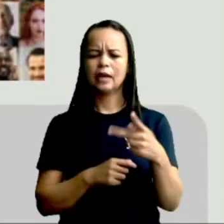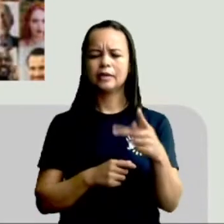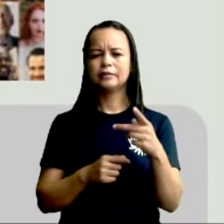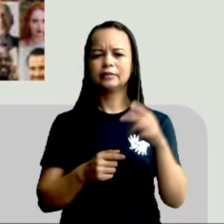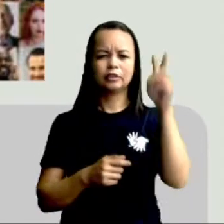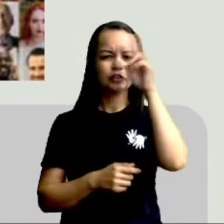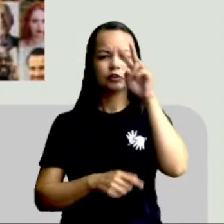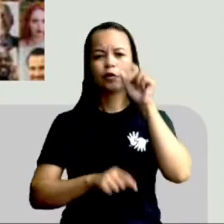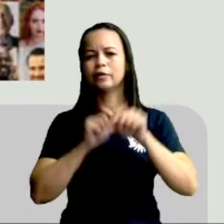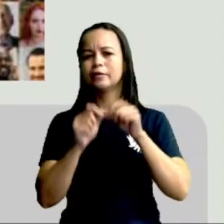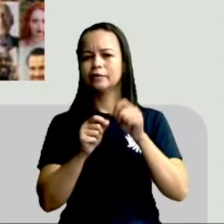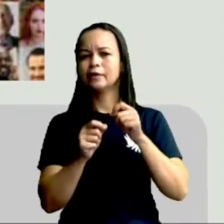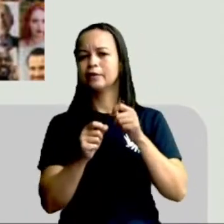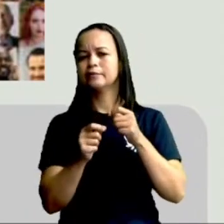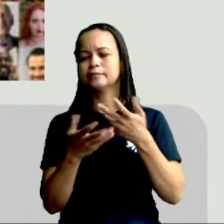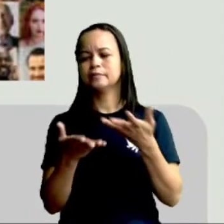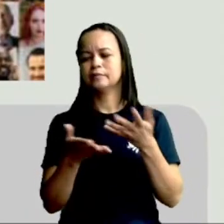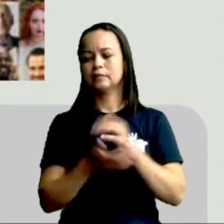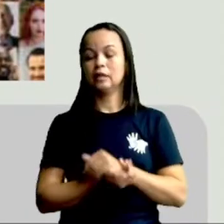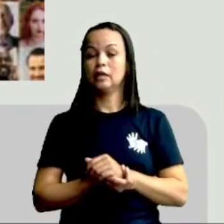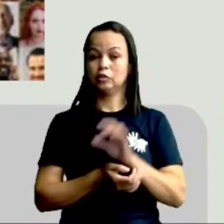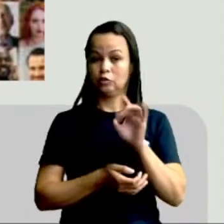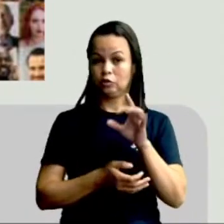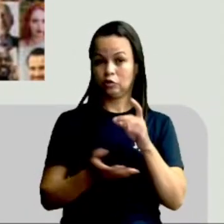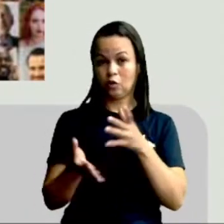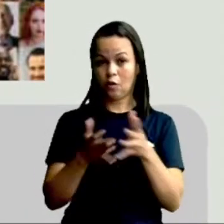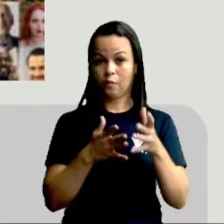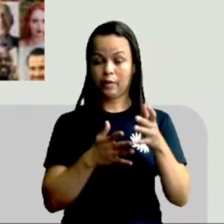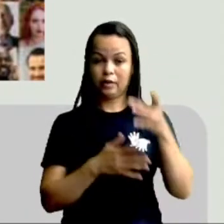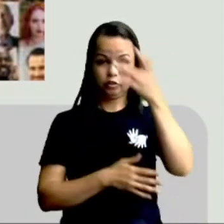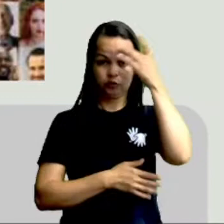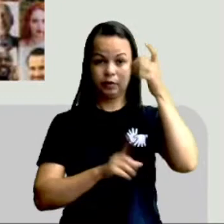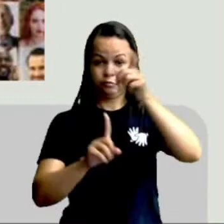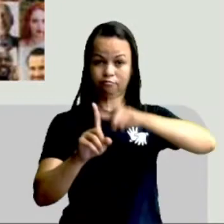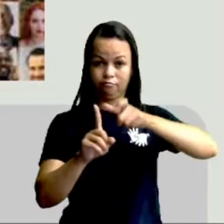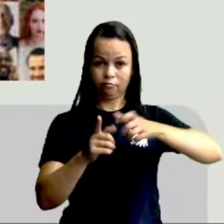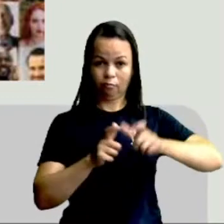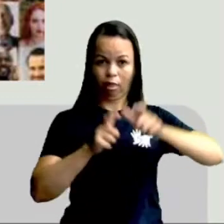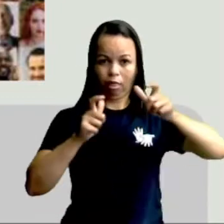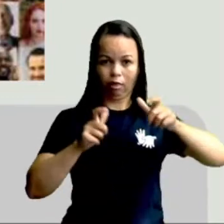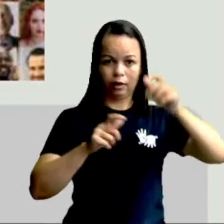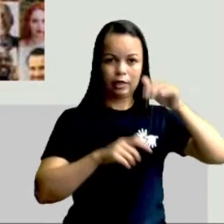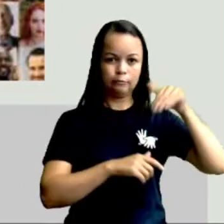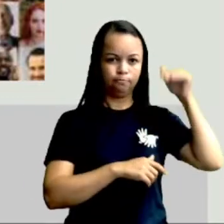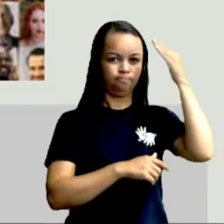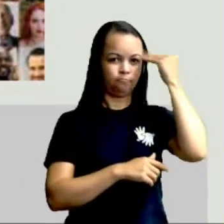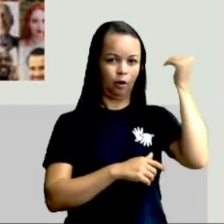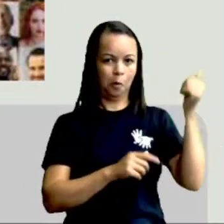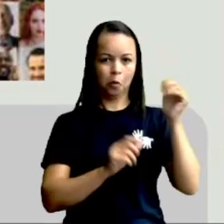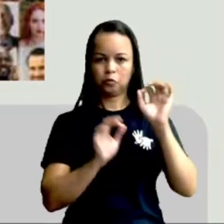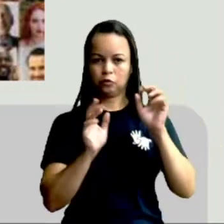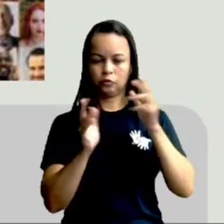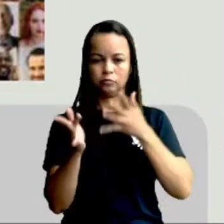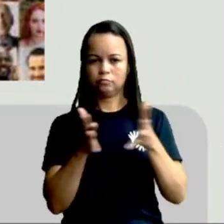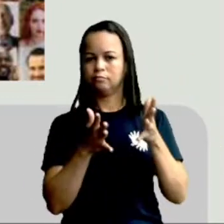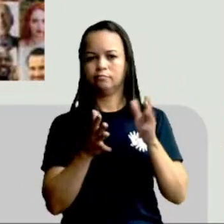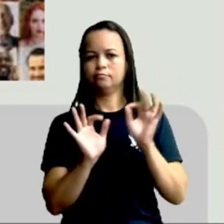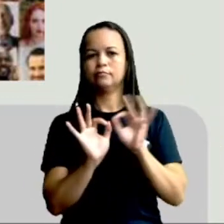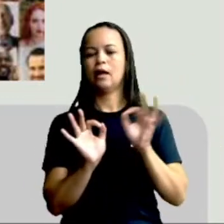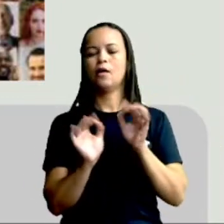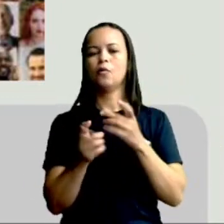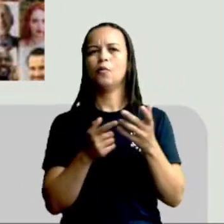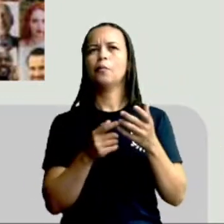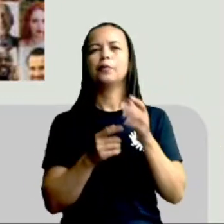história, professora? A história não é feita apenas pelos grandes personagens, não, que a gente conhece da história, não. Por exemplo, quem